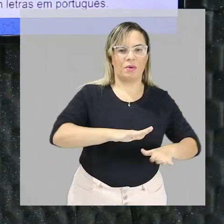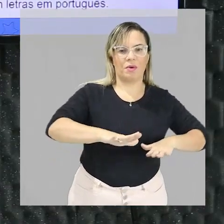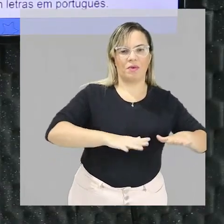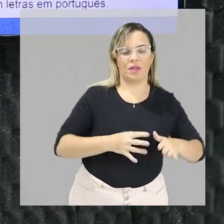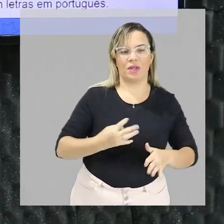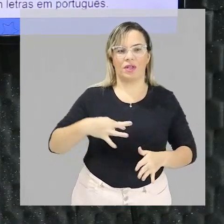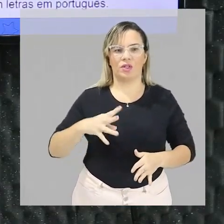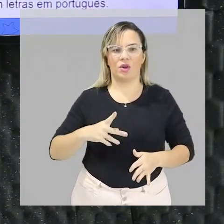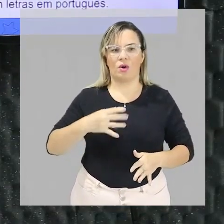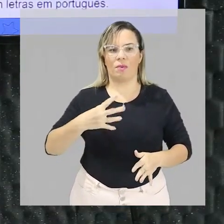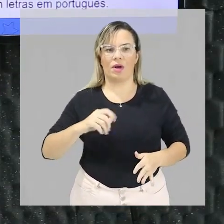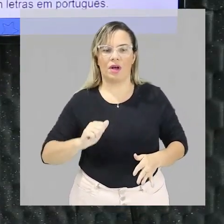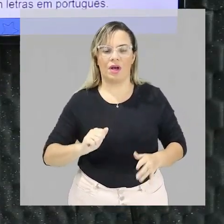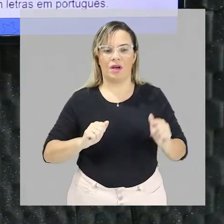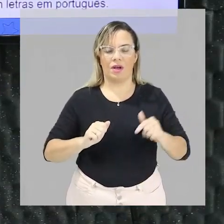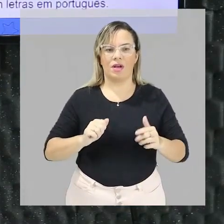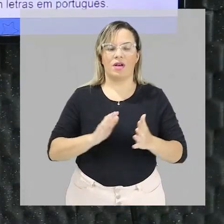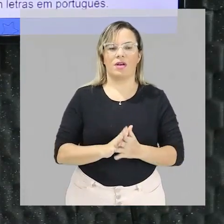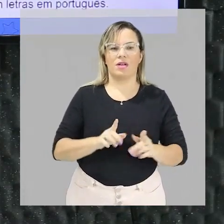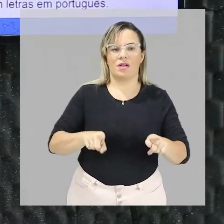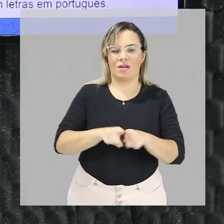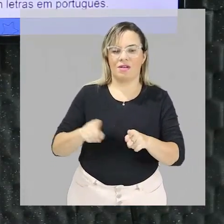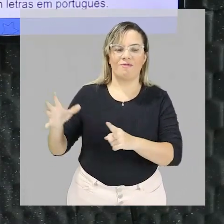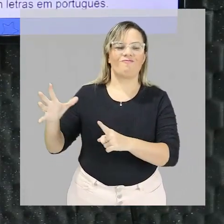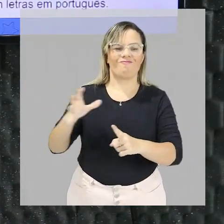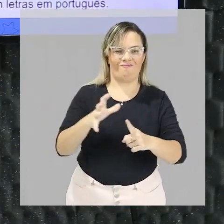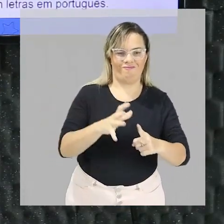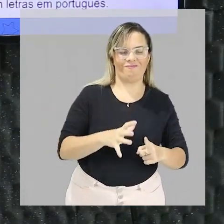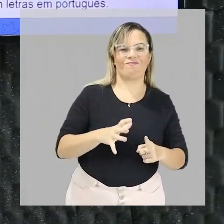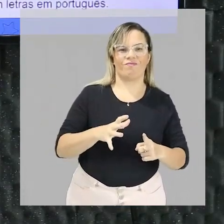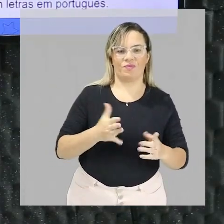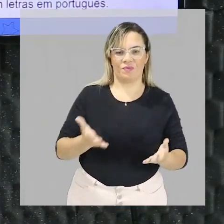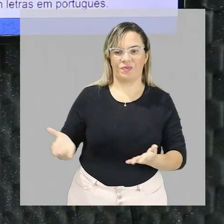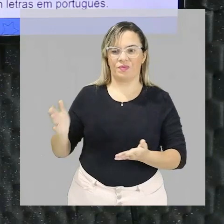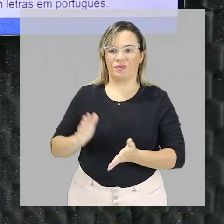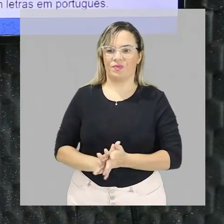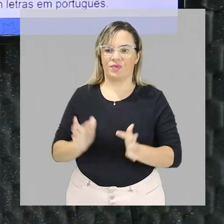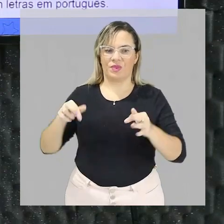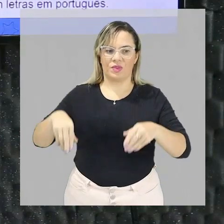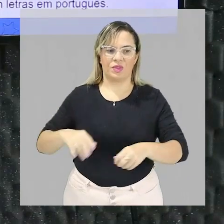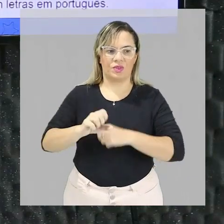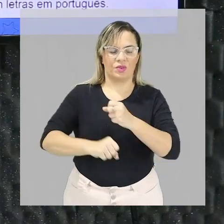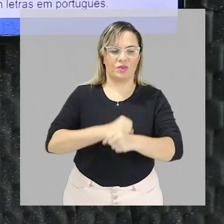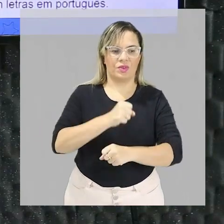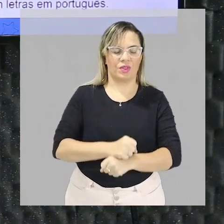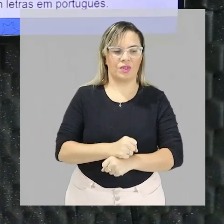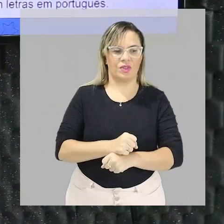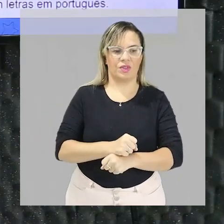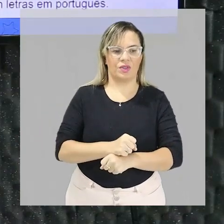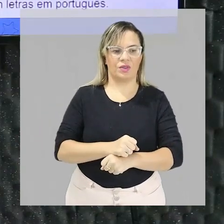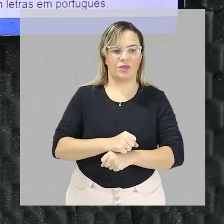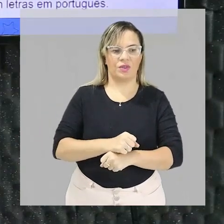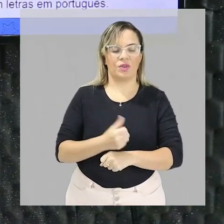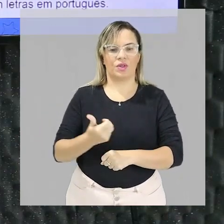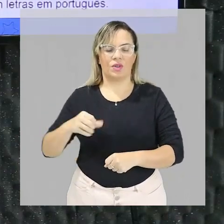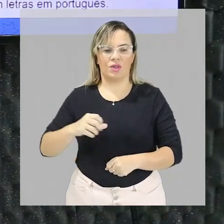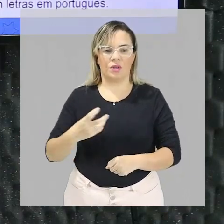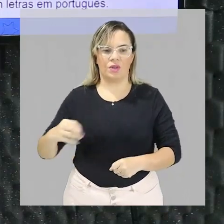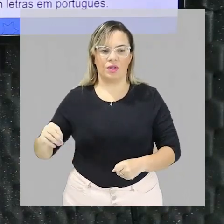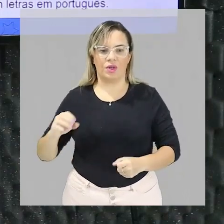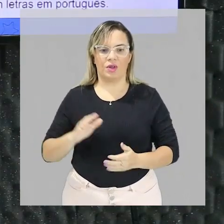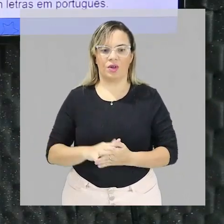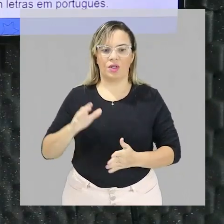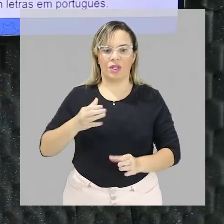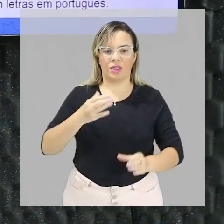certo? Que também recebeu influência da Bossa Nova. No fim dos anos 1950, quando efetivamente a